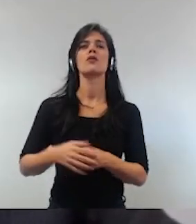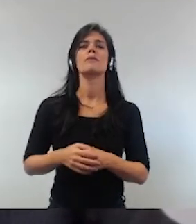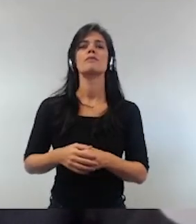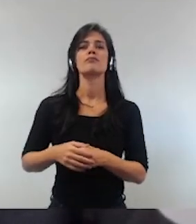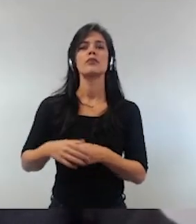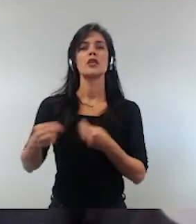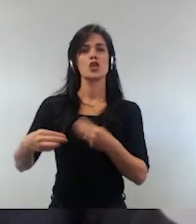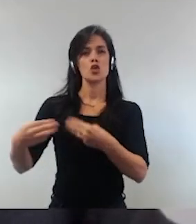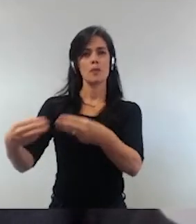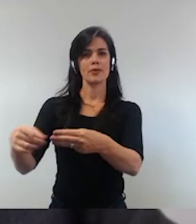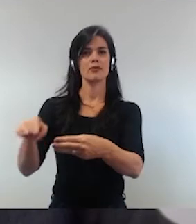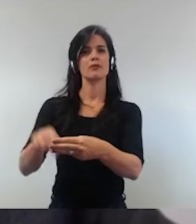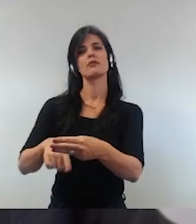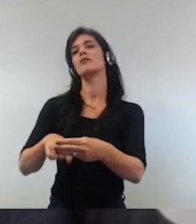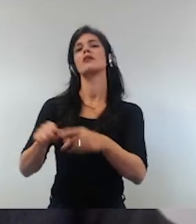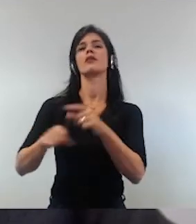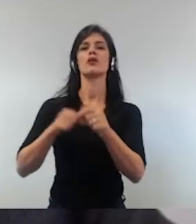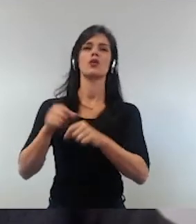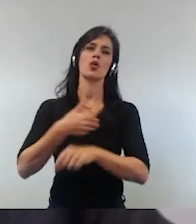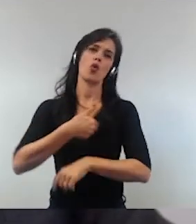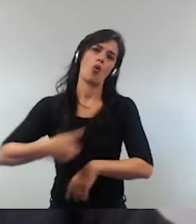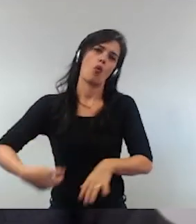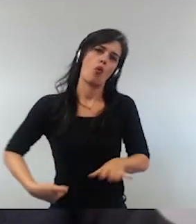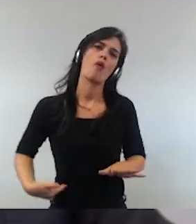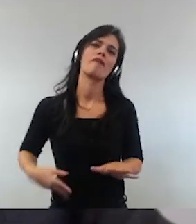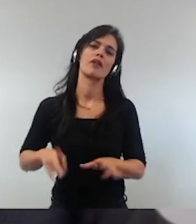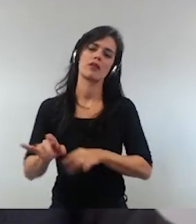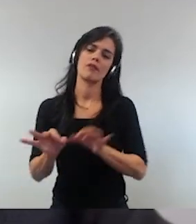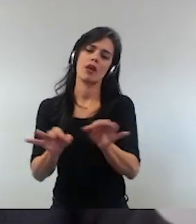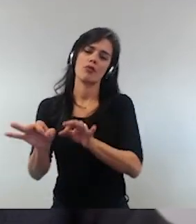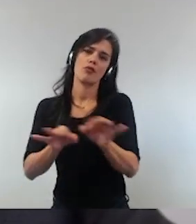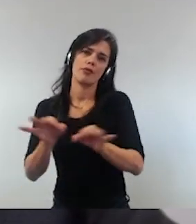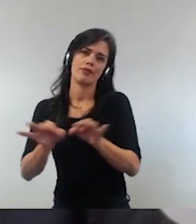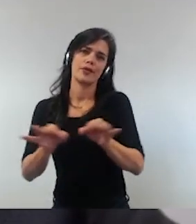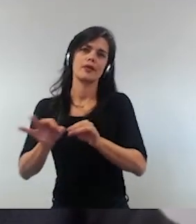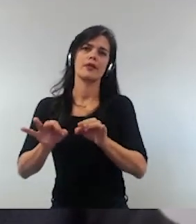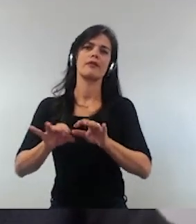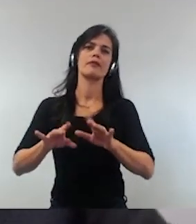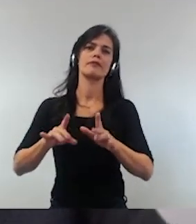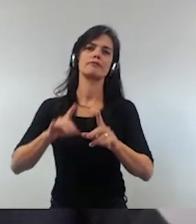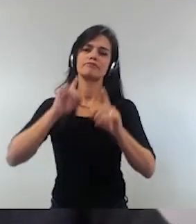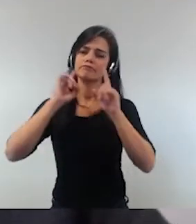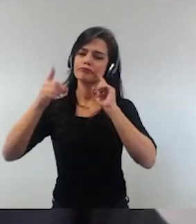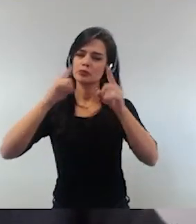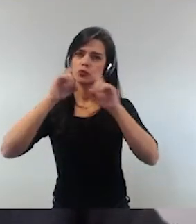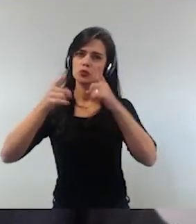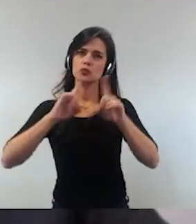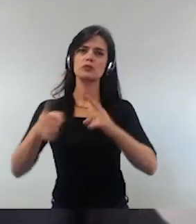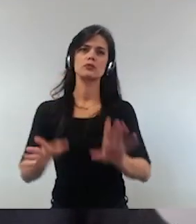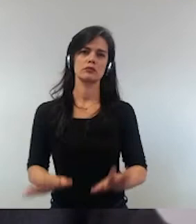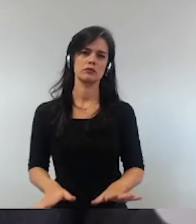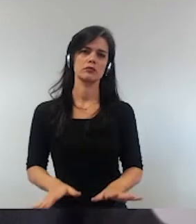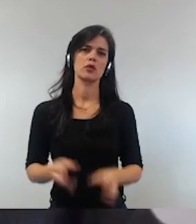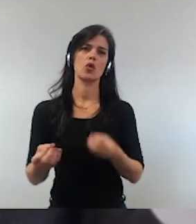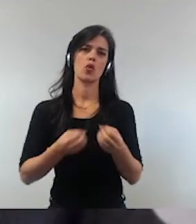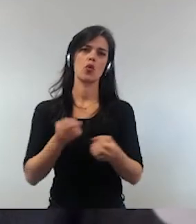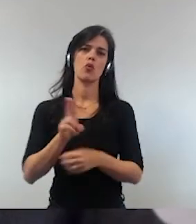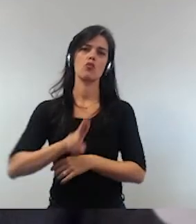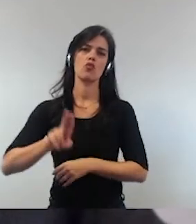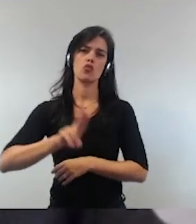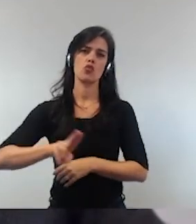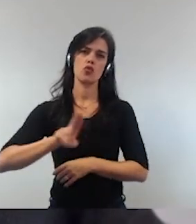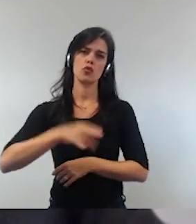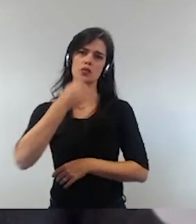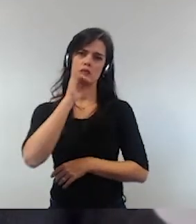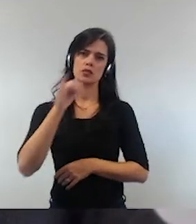é o braço da União na formulação das políticas públicas, dando as diretrizes e os comandos gerais para serem executados